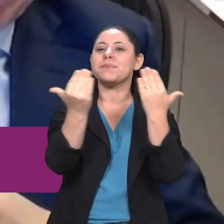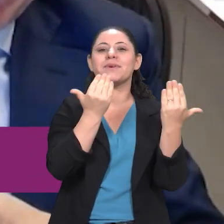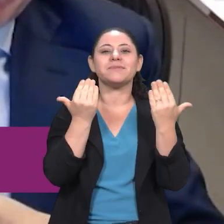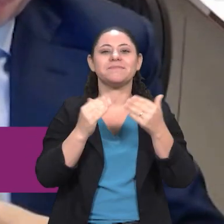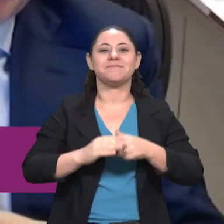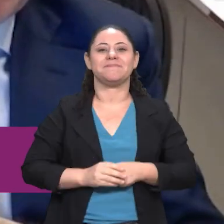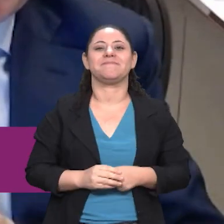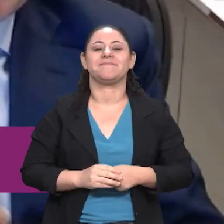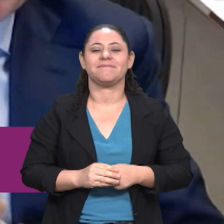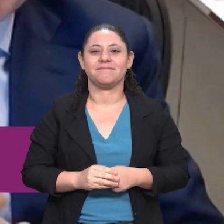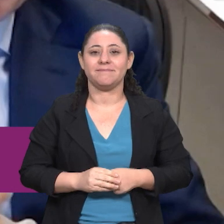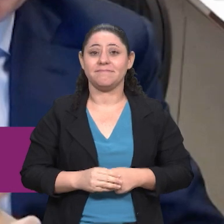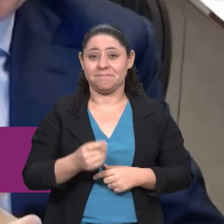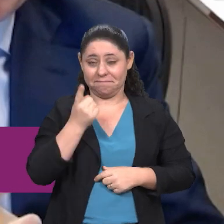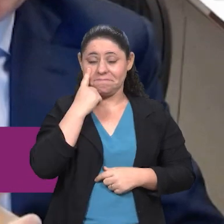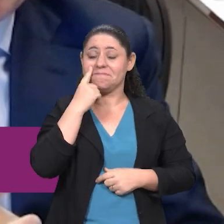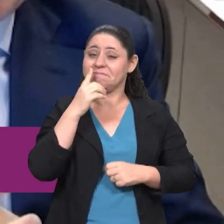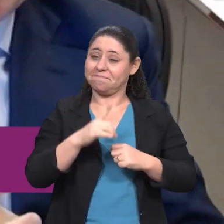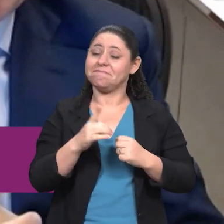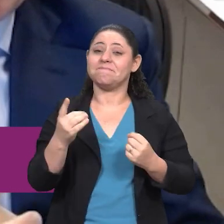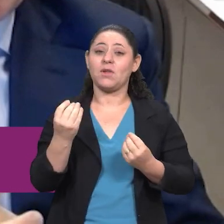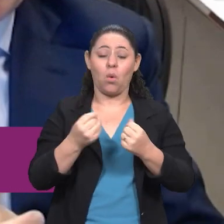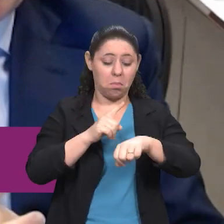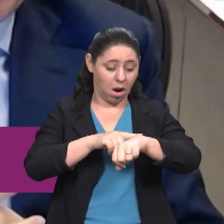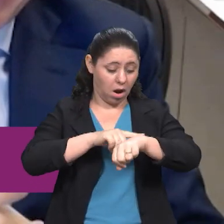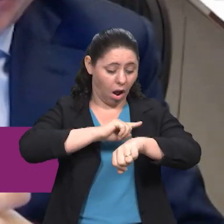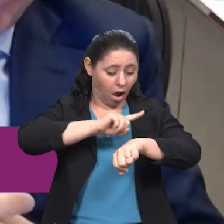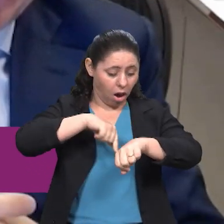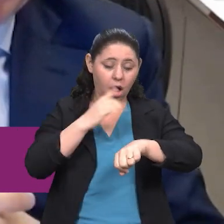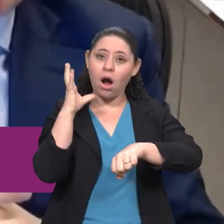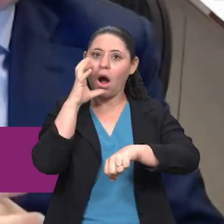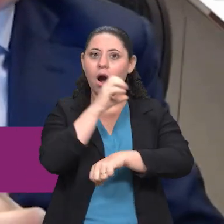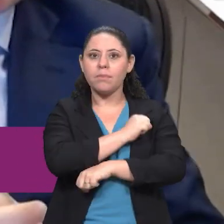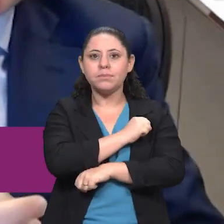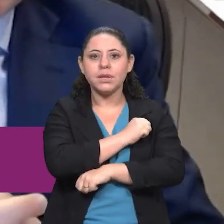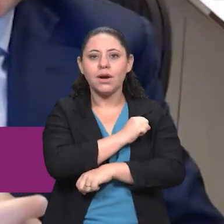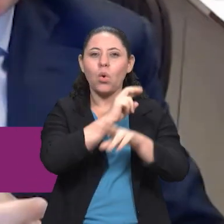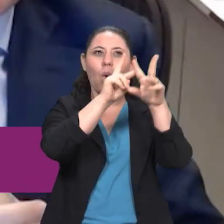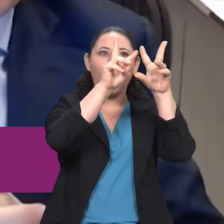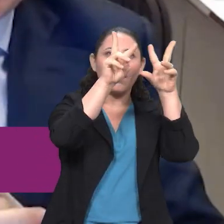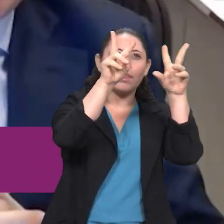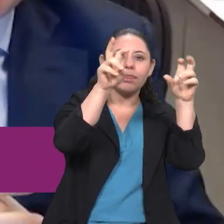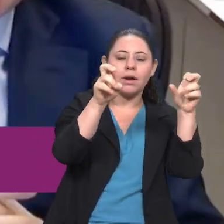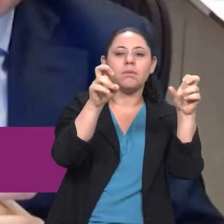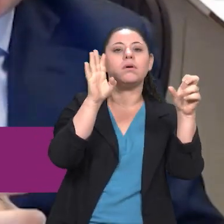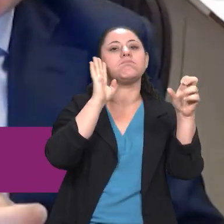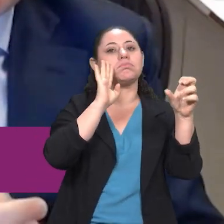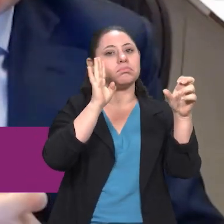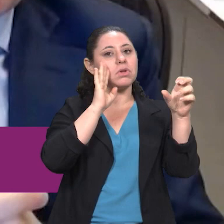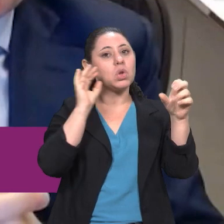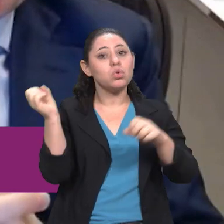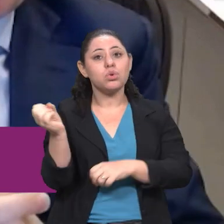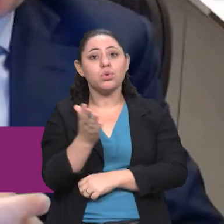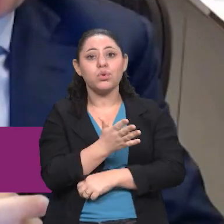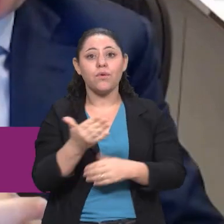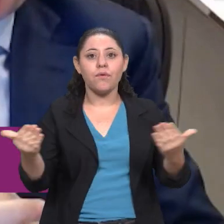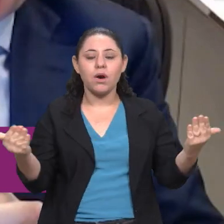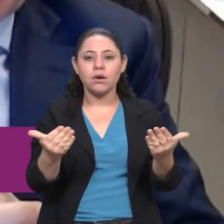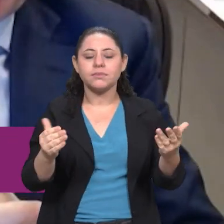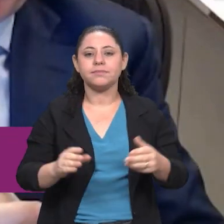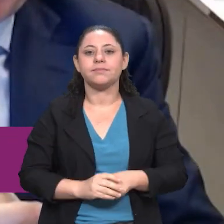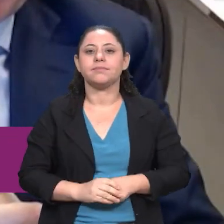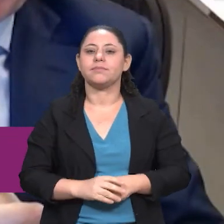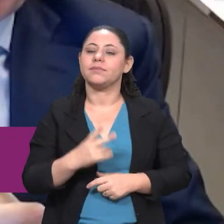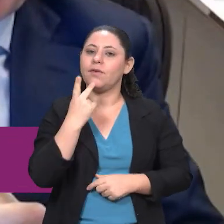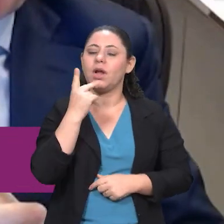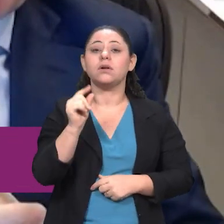bate-papo, para você ver, doutor, como é que o tempo passa rápido quando os temas eles são assim interessantes e atuais. Mas nós